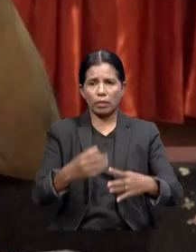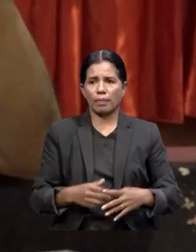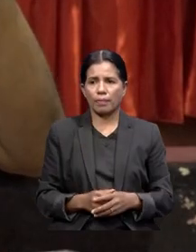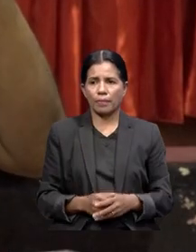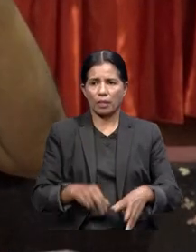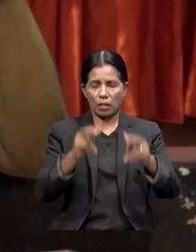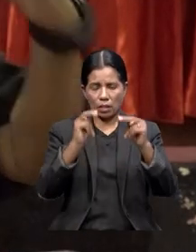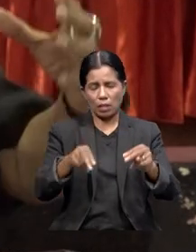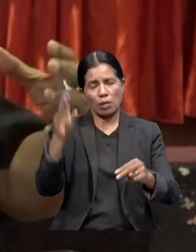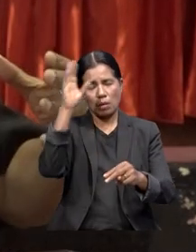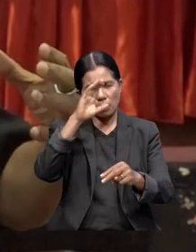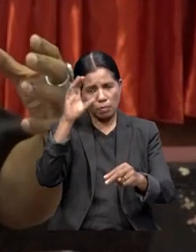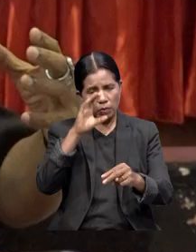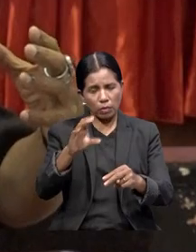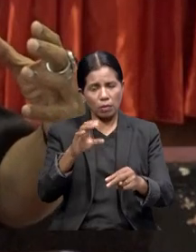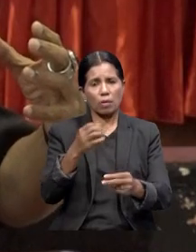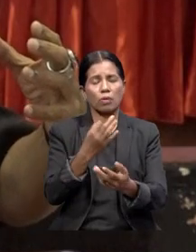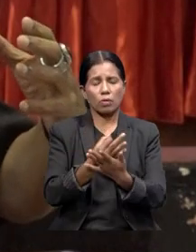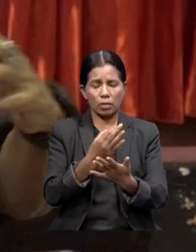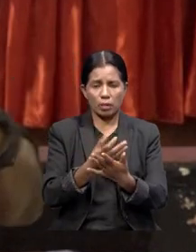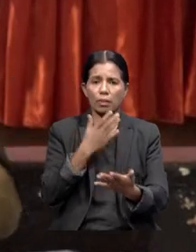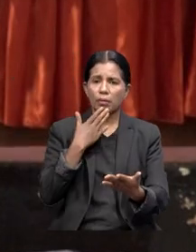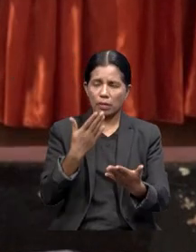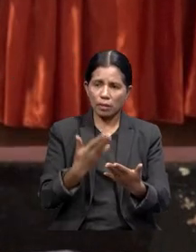tem que buka entendimento nacional